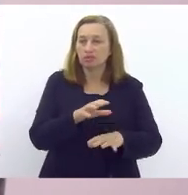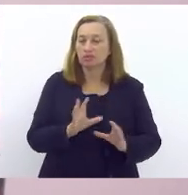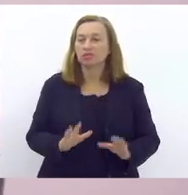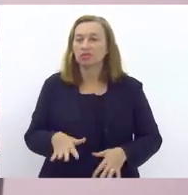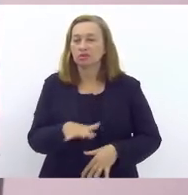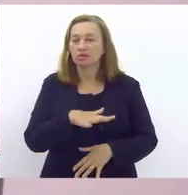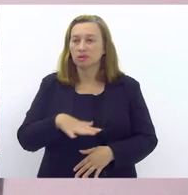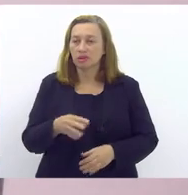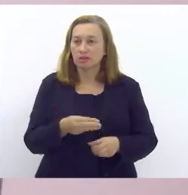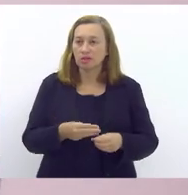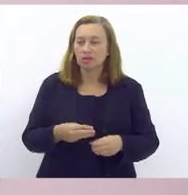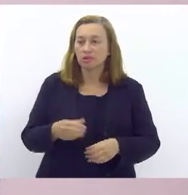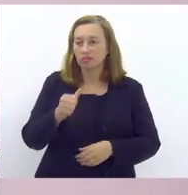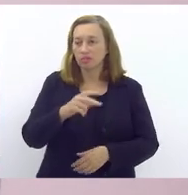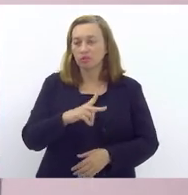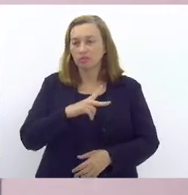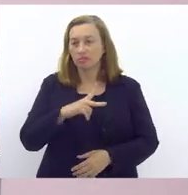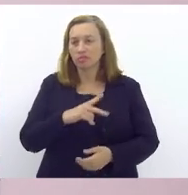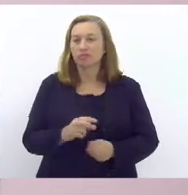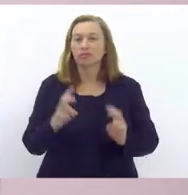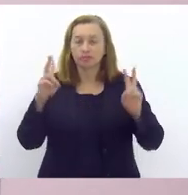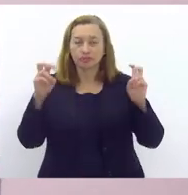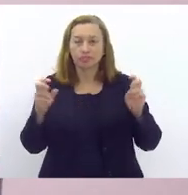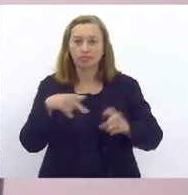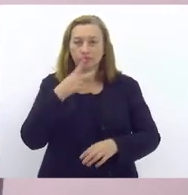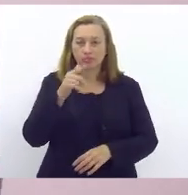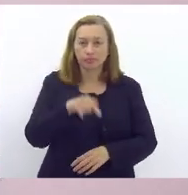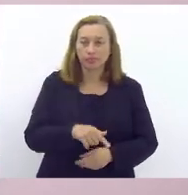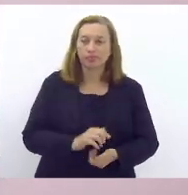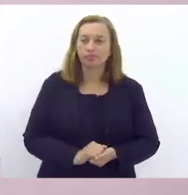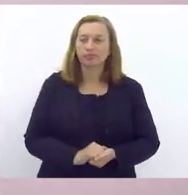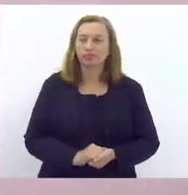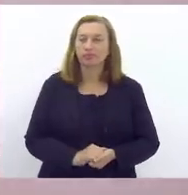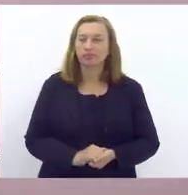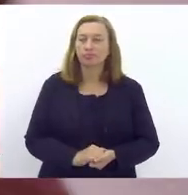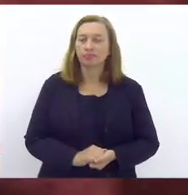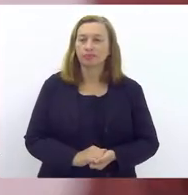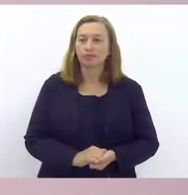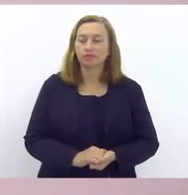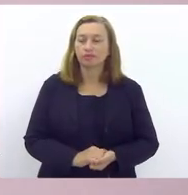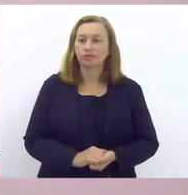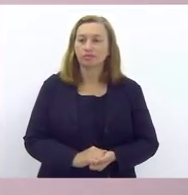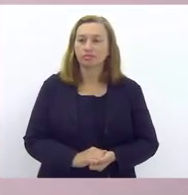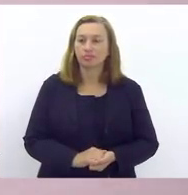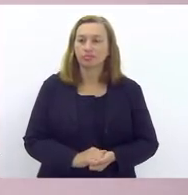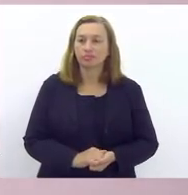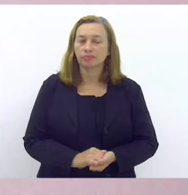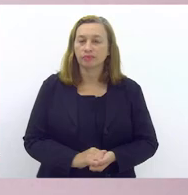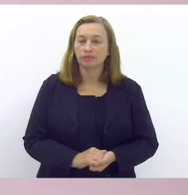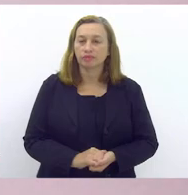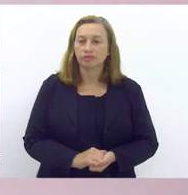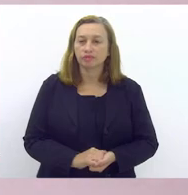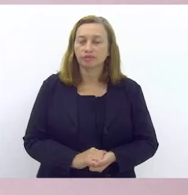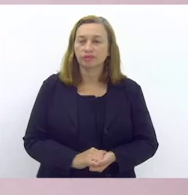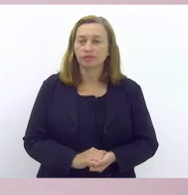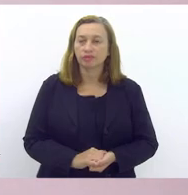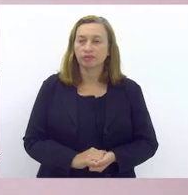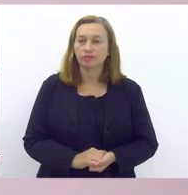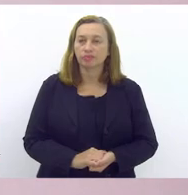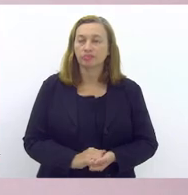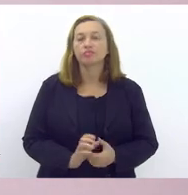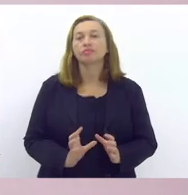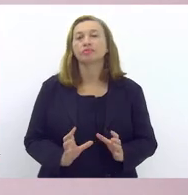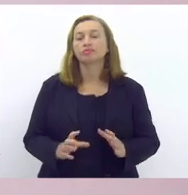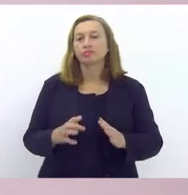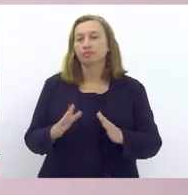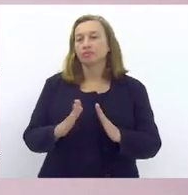pública. Nesse tema que nós vamos tratar aqui, puxando um pouco para o lado da questão da rede privada,